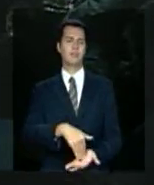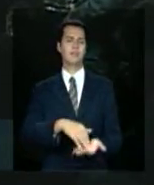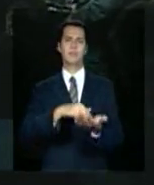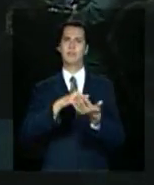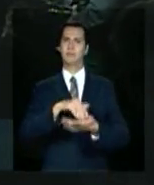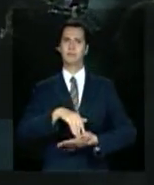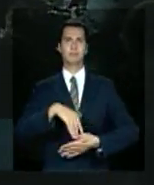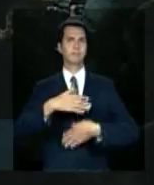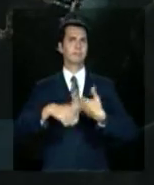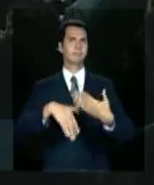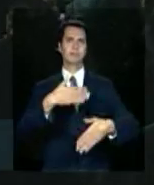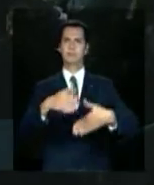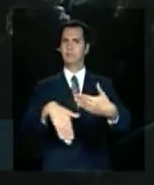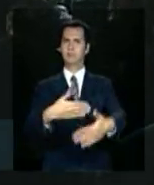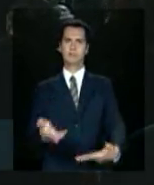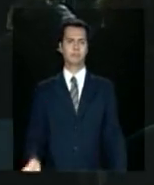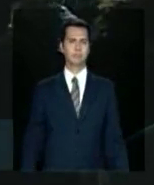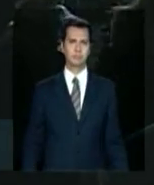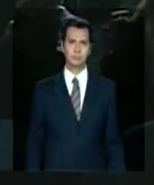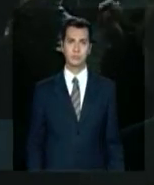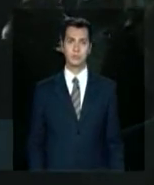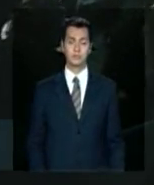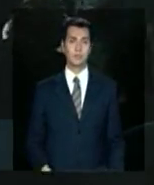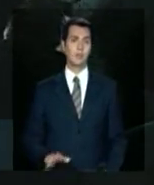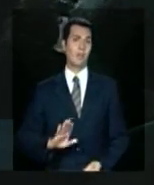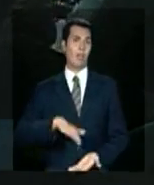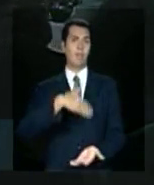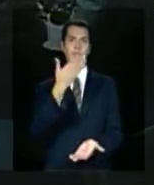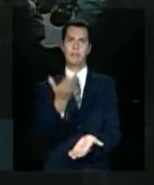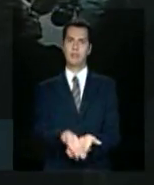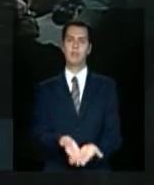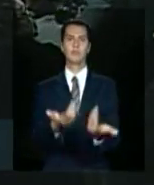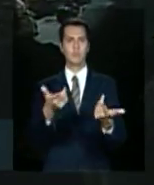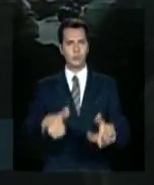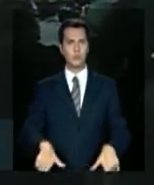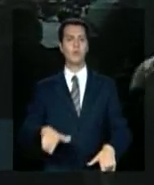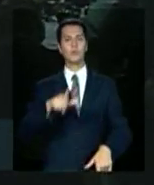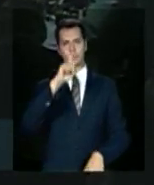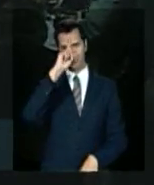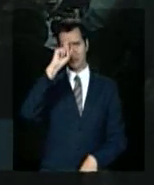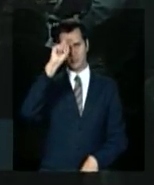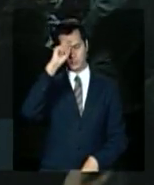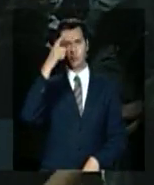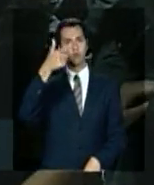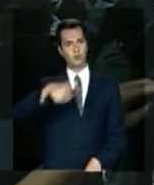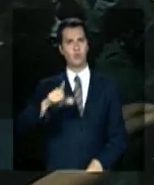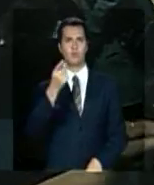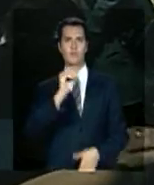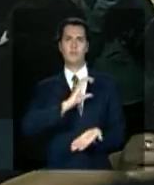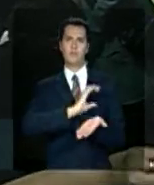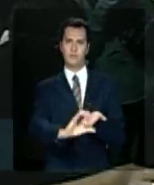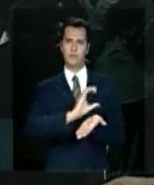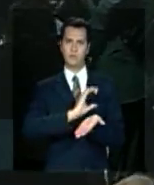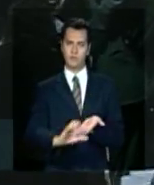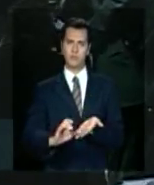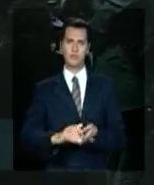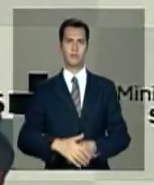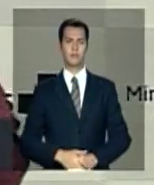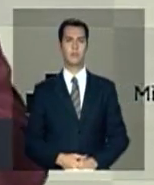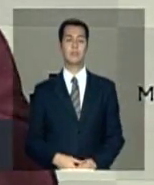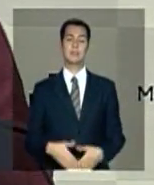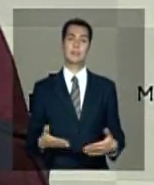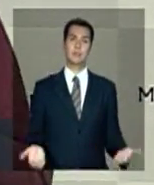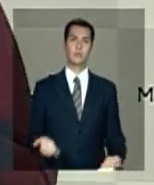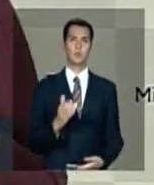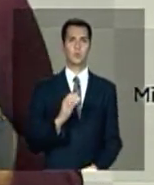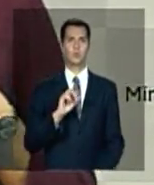dos tempos em que o hospital for novamente objeto dos investimentos e se recuperar então o